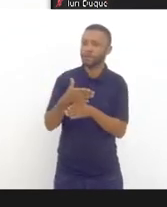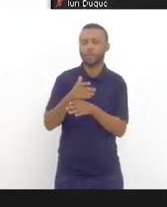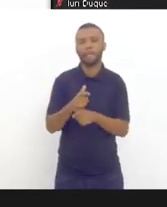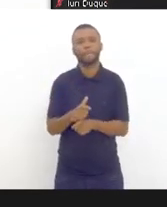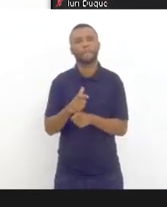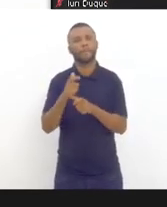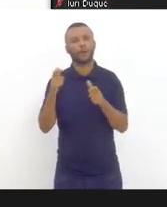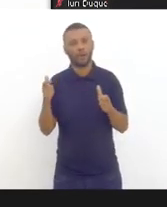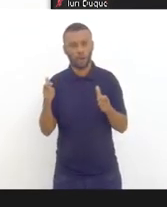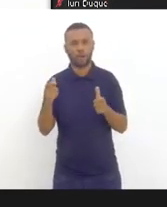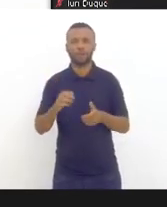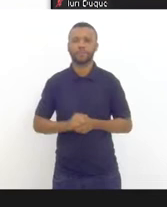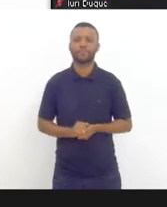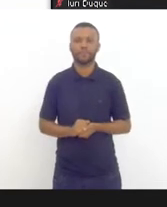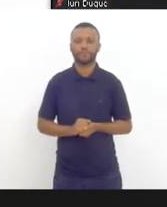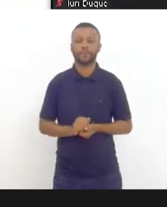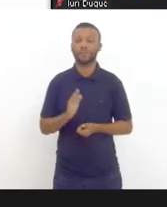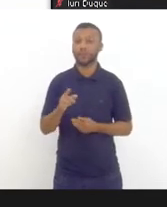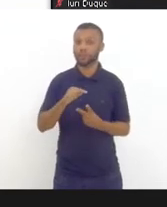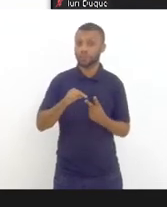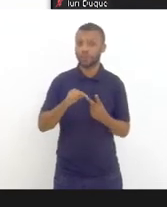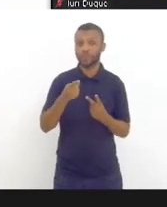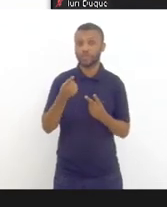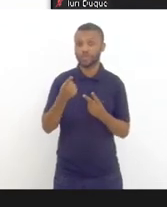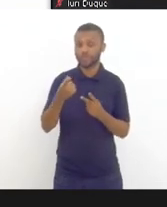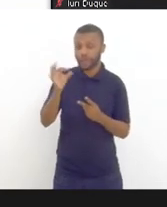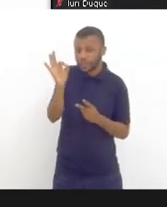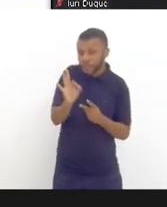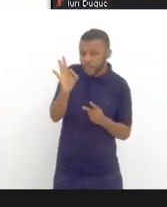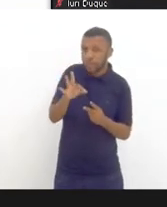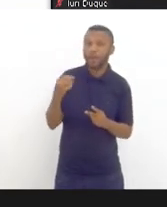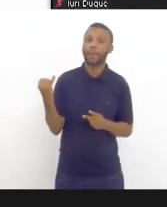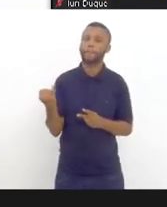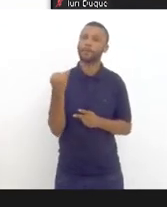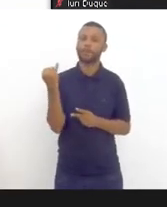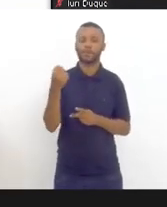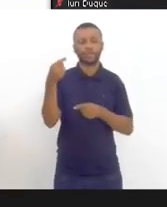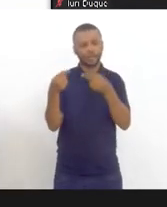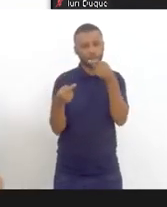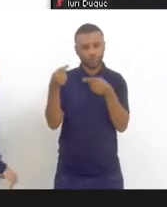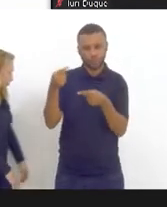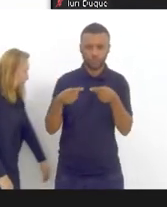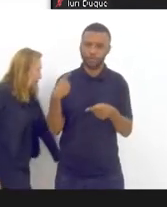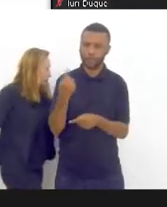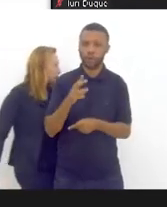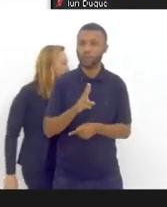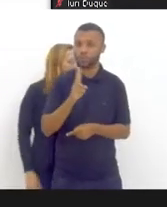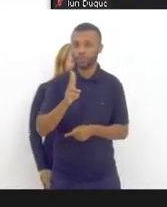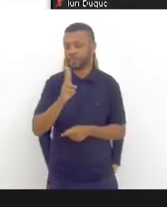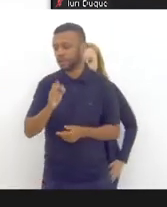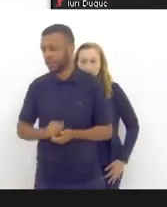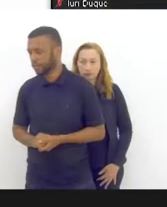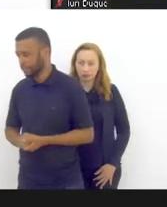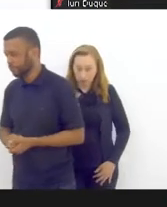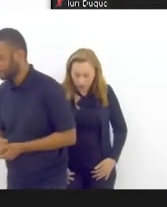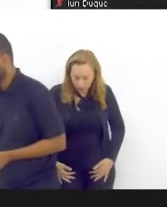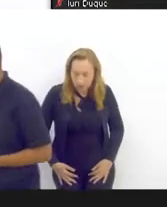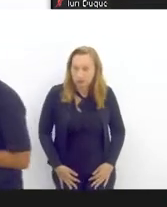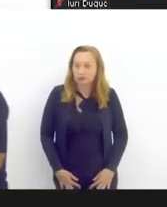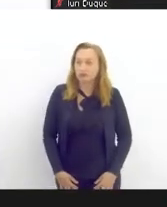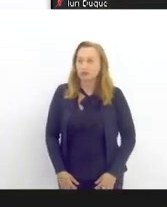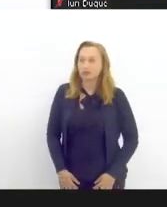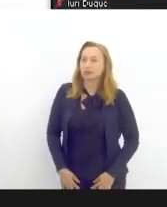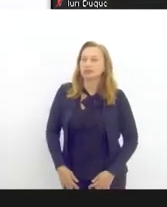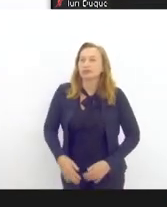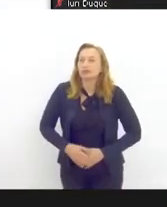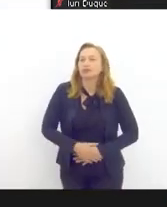tamanho de rede, mas são dois indicadores importantes para serem utilizados, que todos os outros estados que